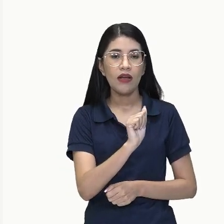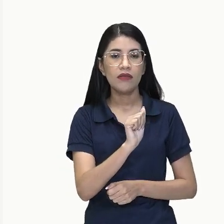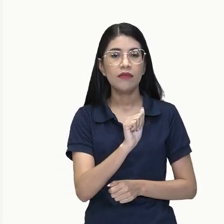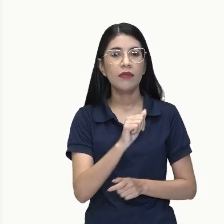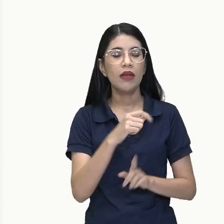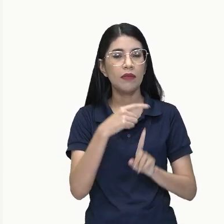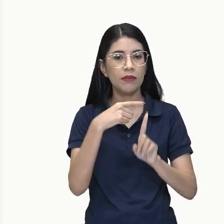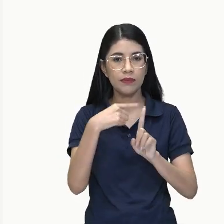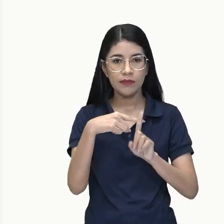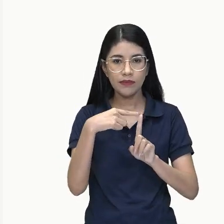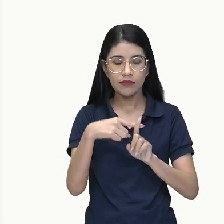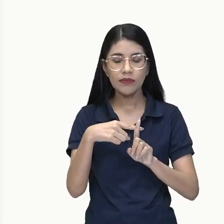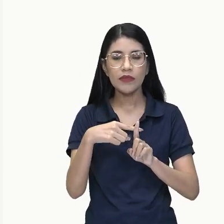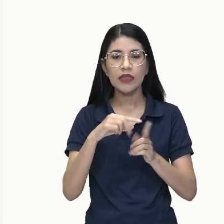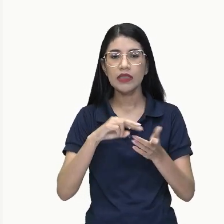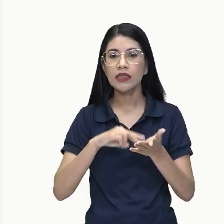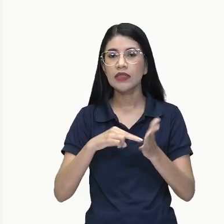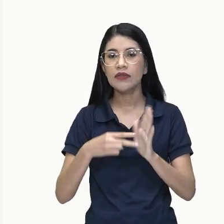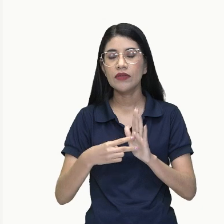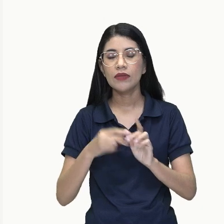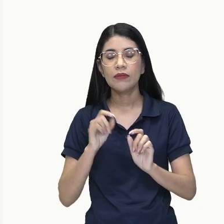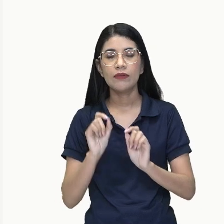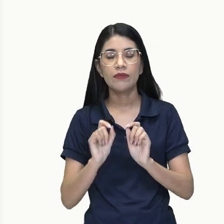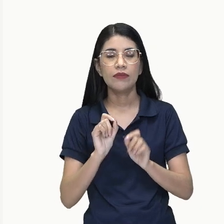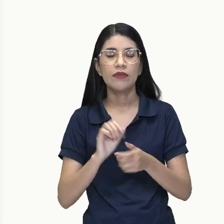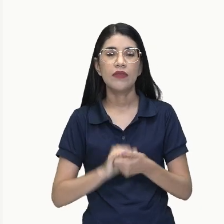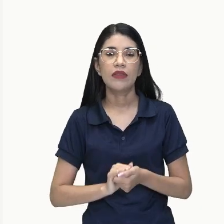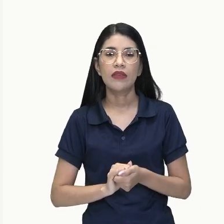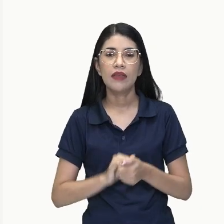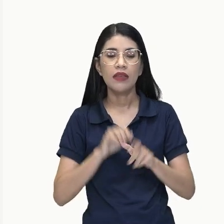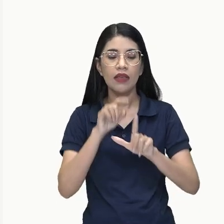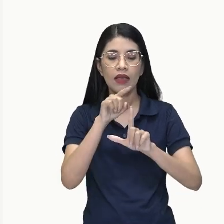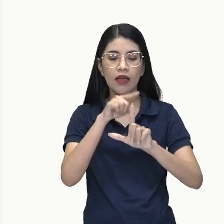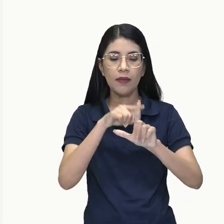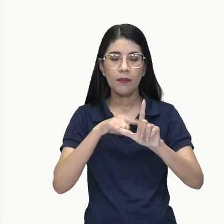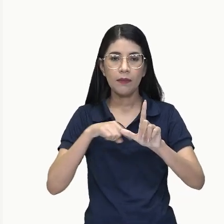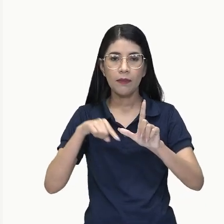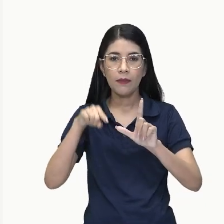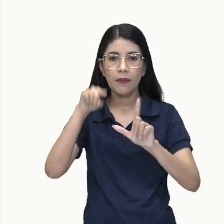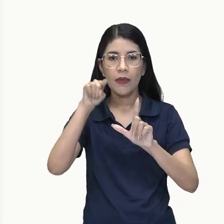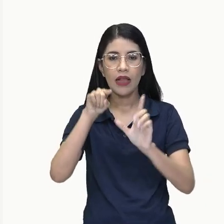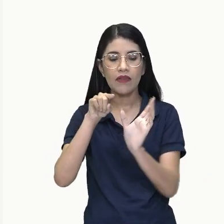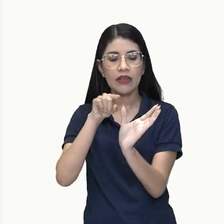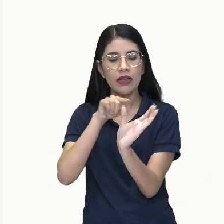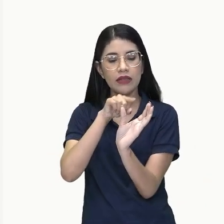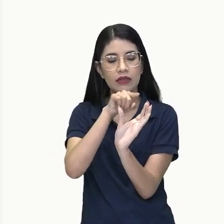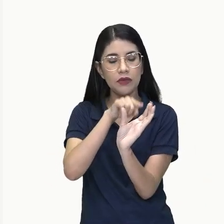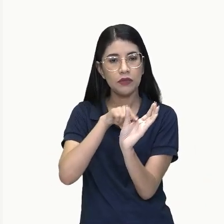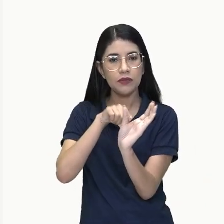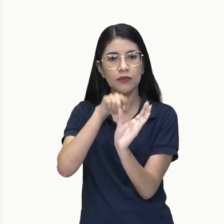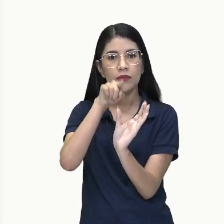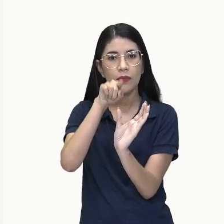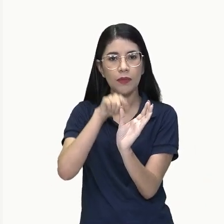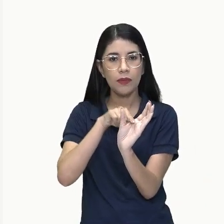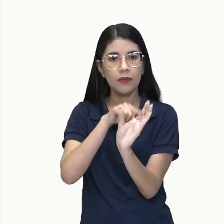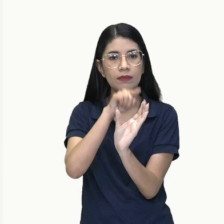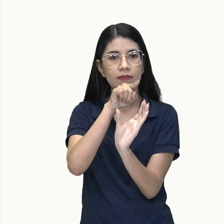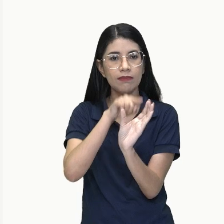positivo, nós já sabemos que a concavidade, né, da parábola será voltada para cima, está